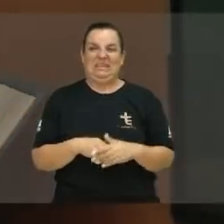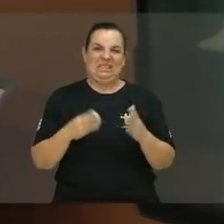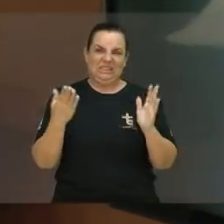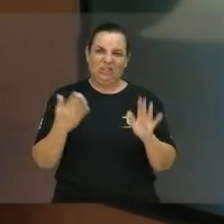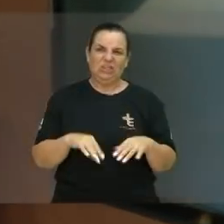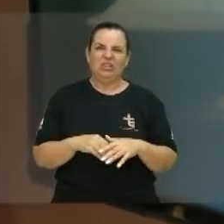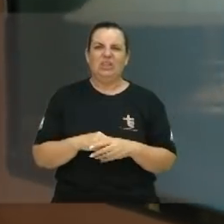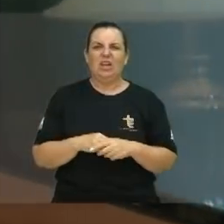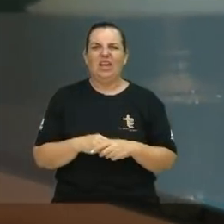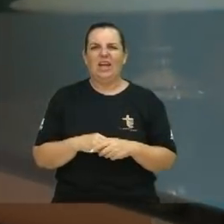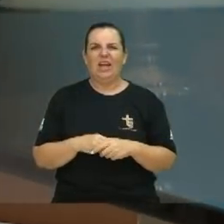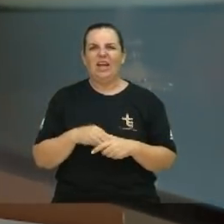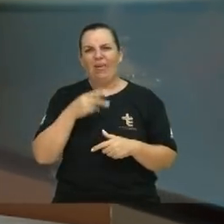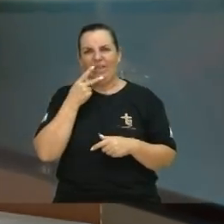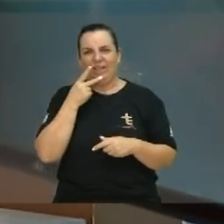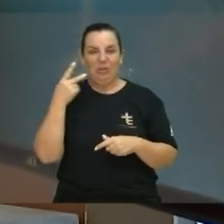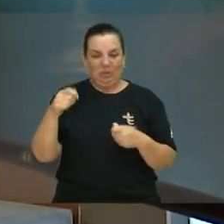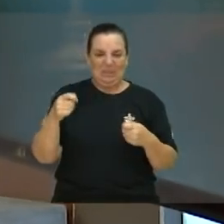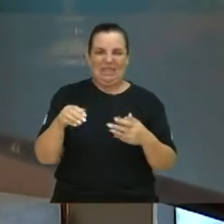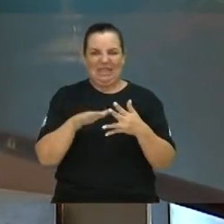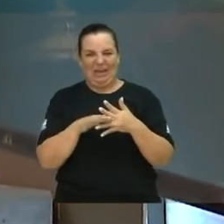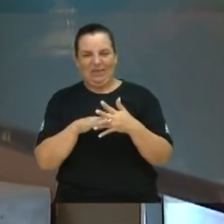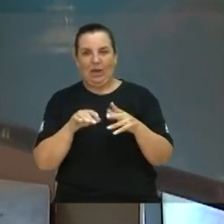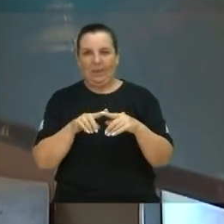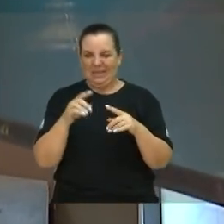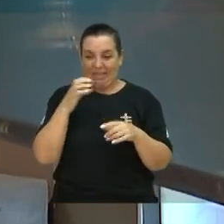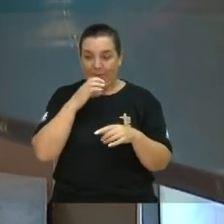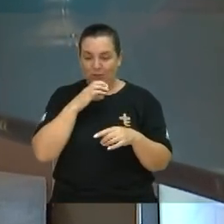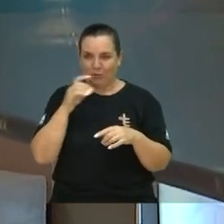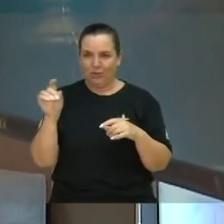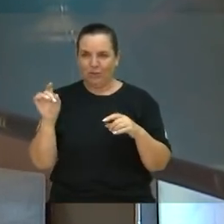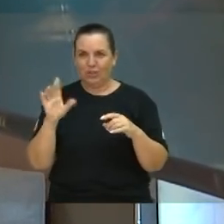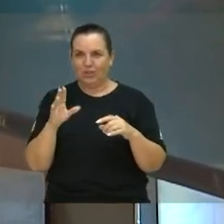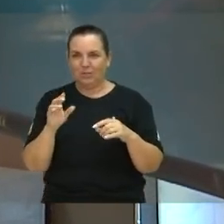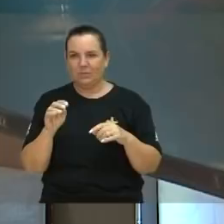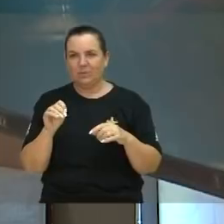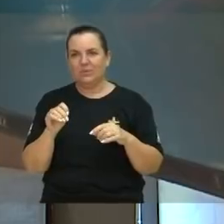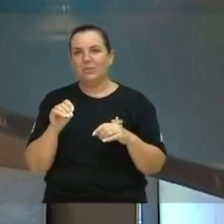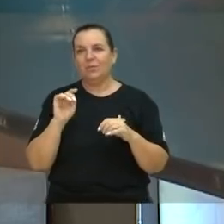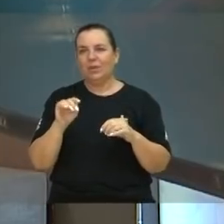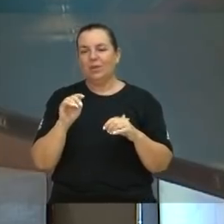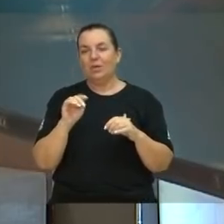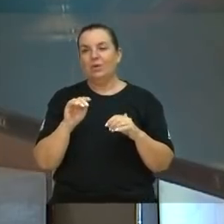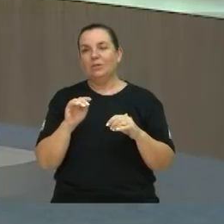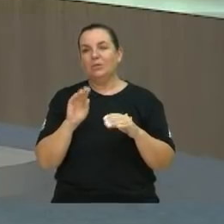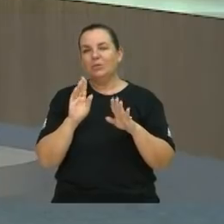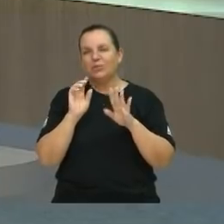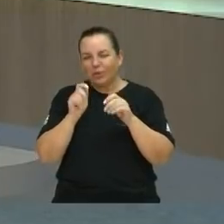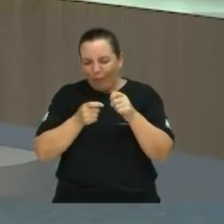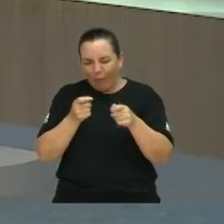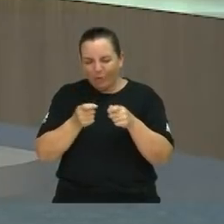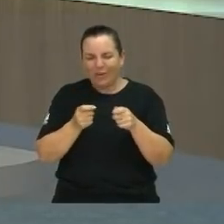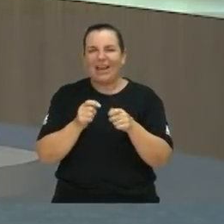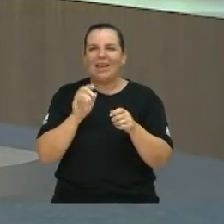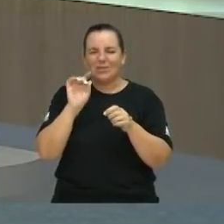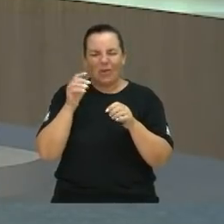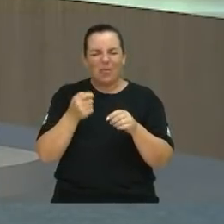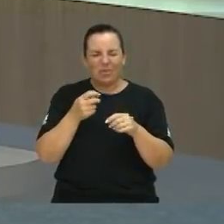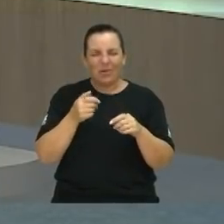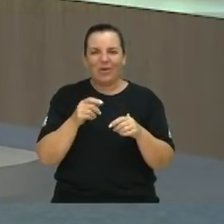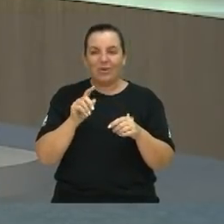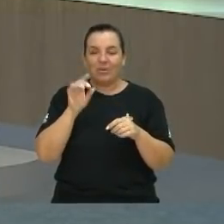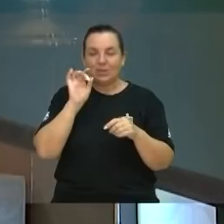tempo já começaram a se mover lá trás mas vamos mais um pouco eu peço para ele se controlarem e